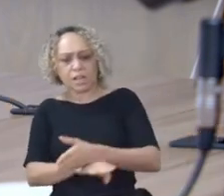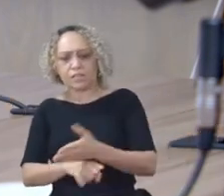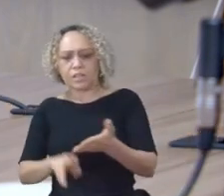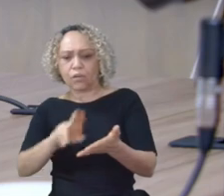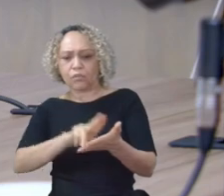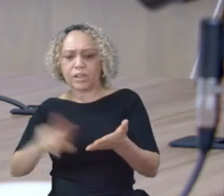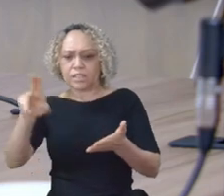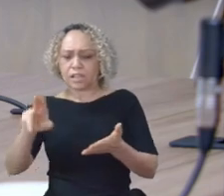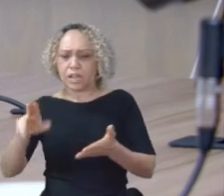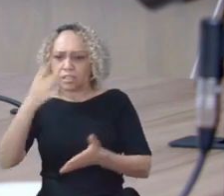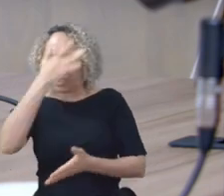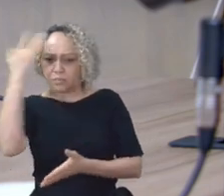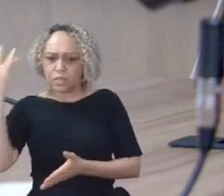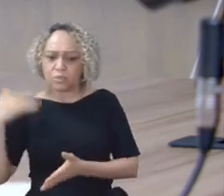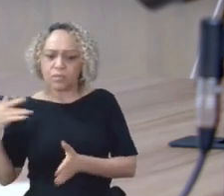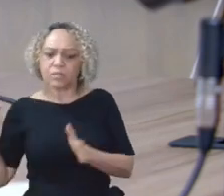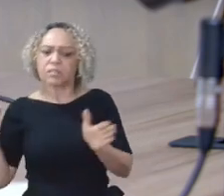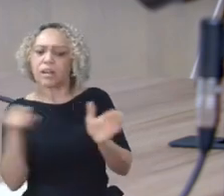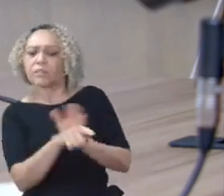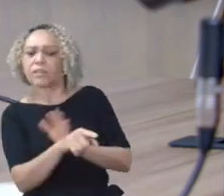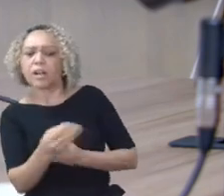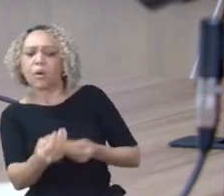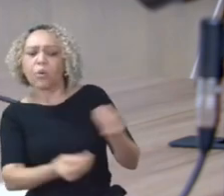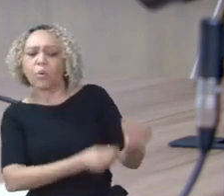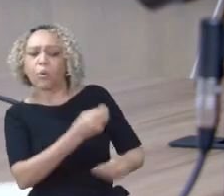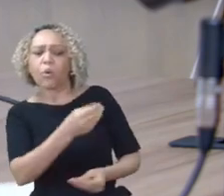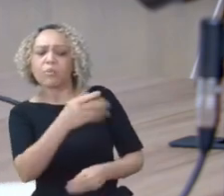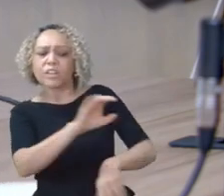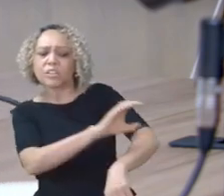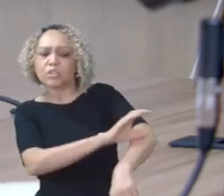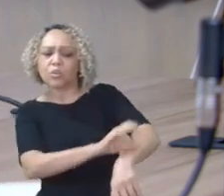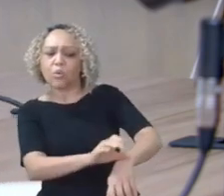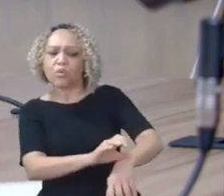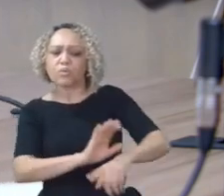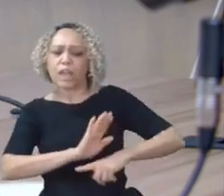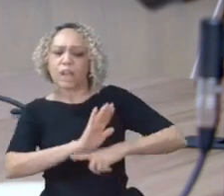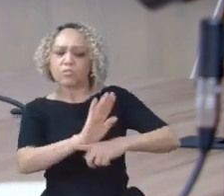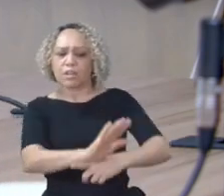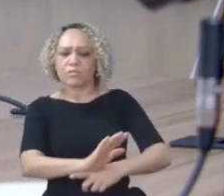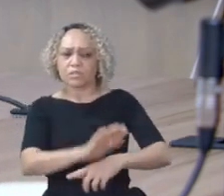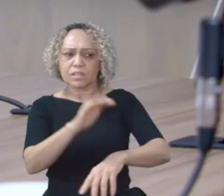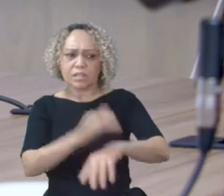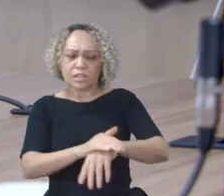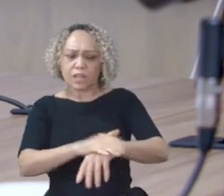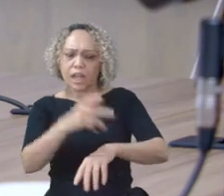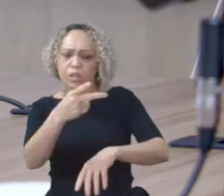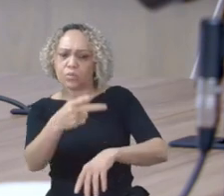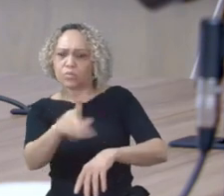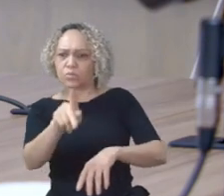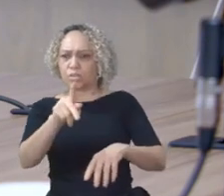território. E acaba que isso está envolto de tudo, não só propriamente da graduação ou de